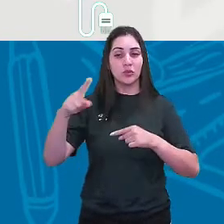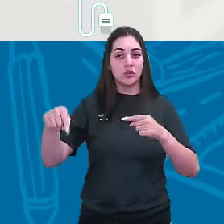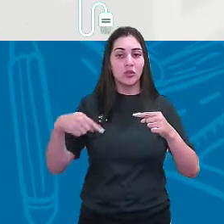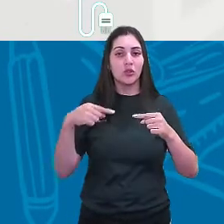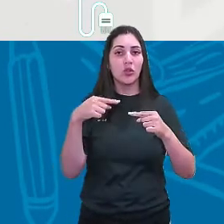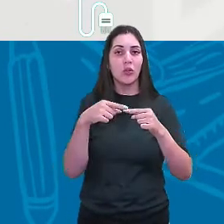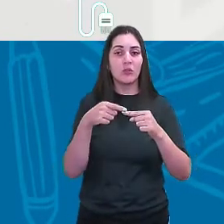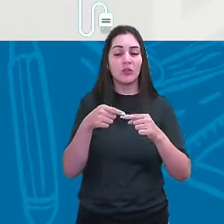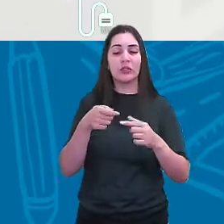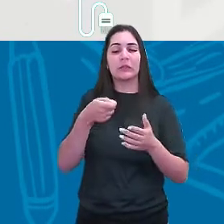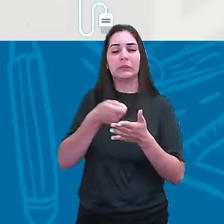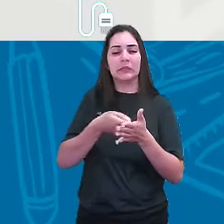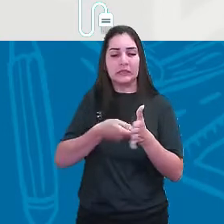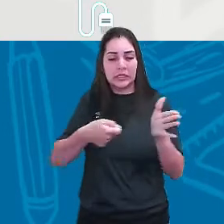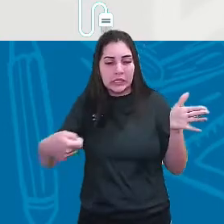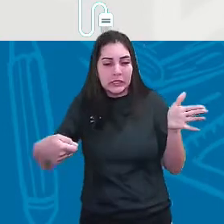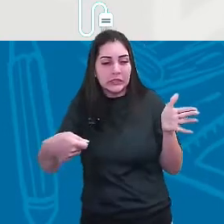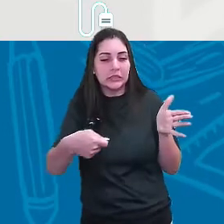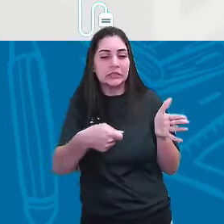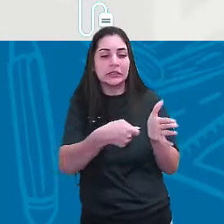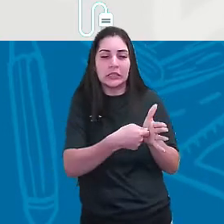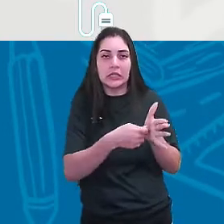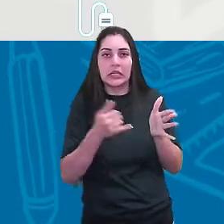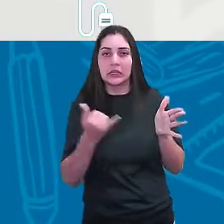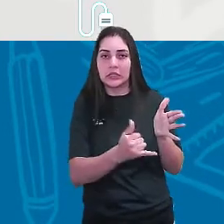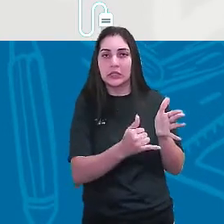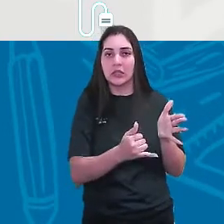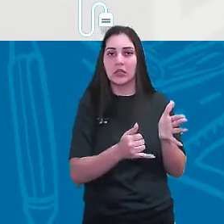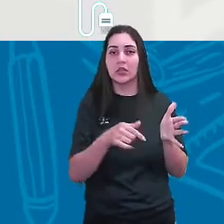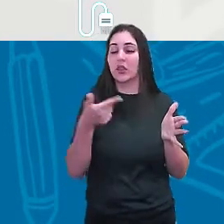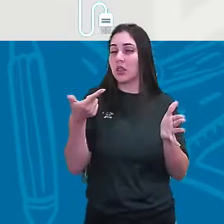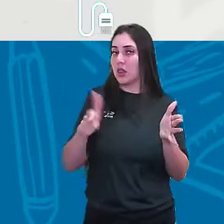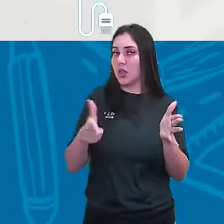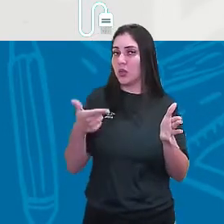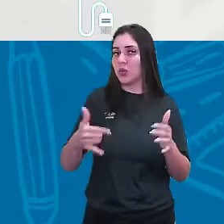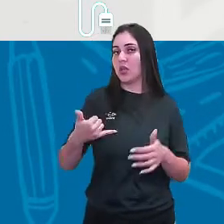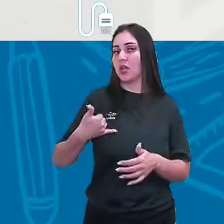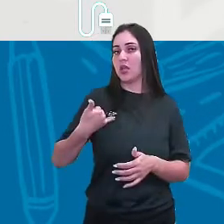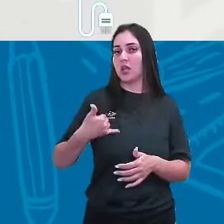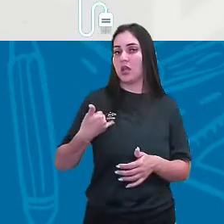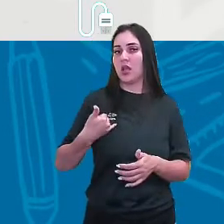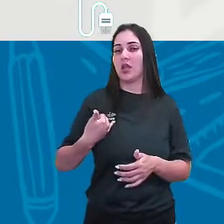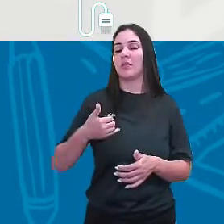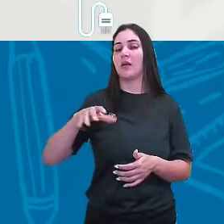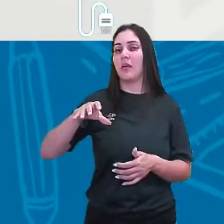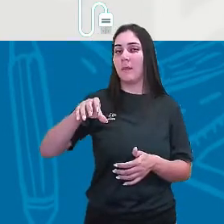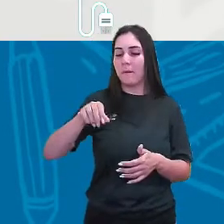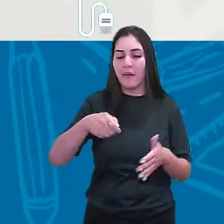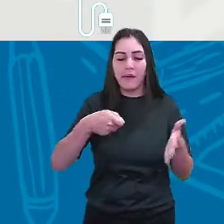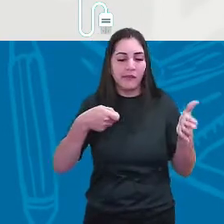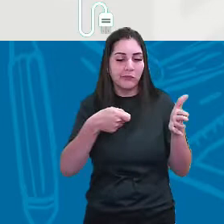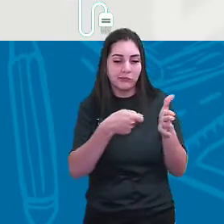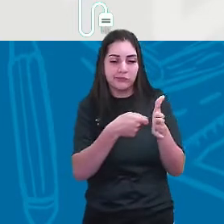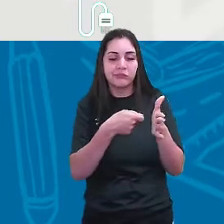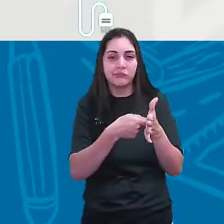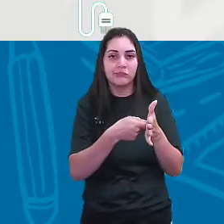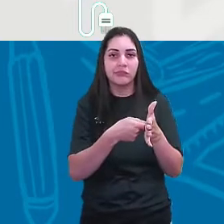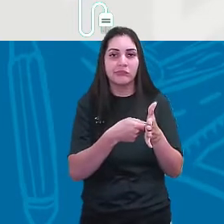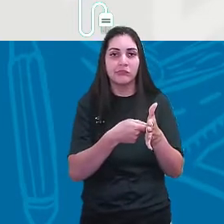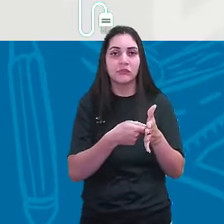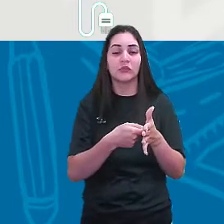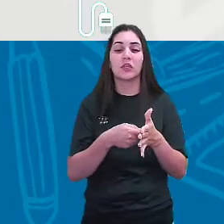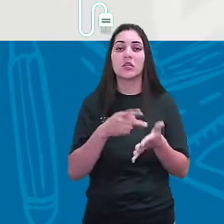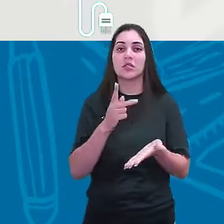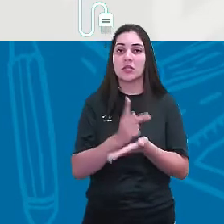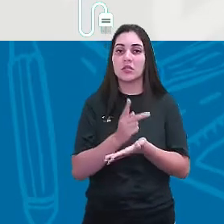ligar na energia. Vocês não estão em idade de estar mexendo com equipamento elétrico e estar ligando lá na tomada, né? Sempre